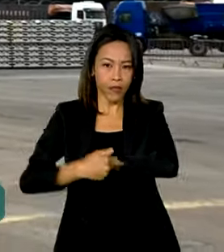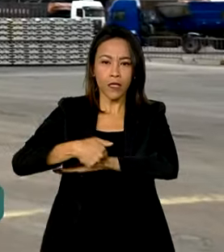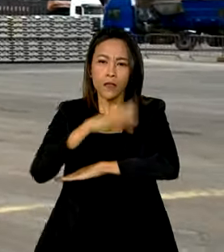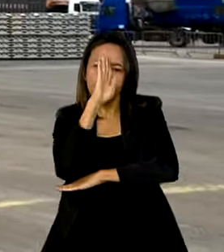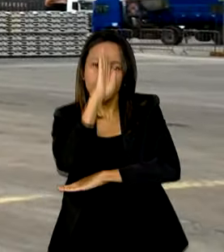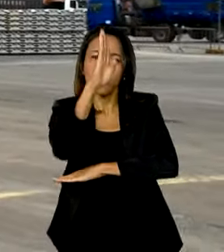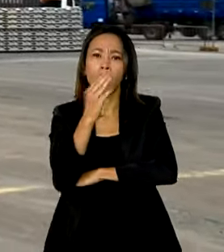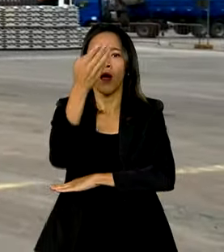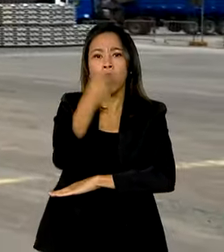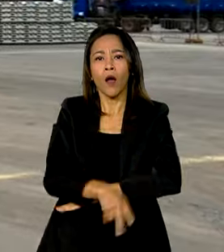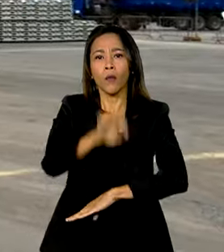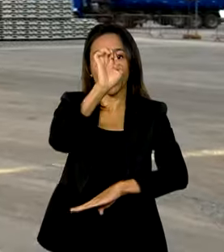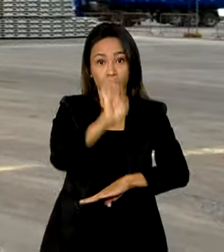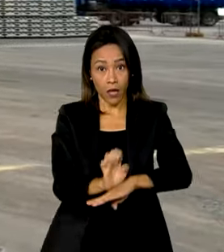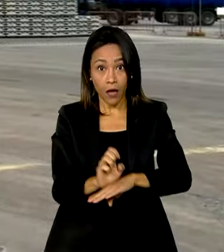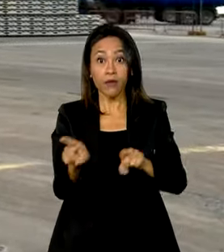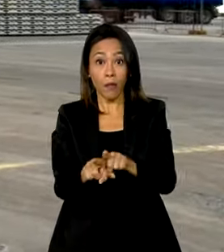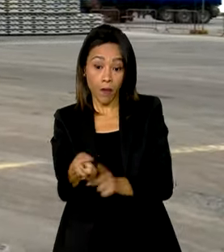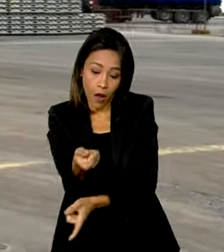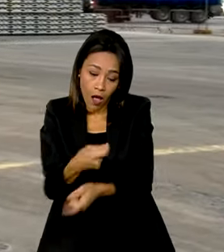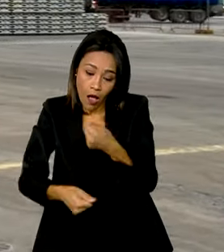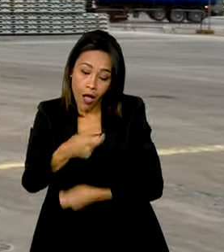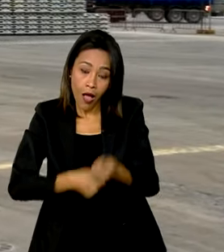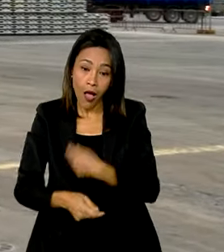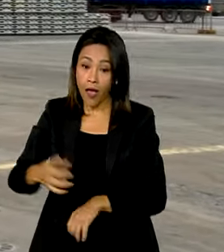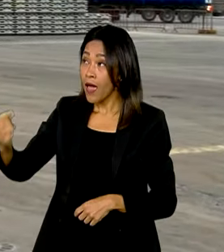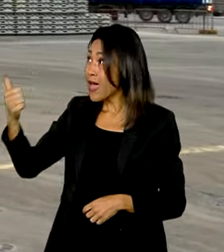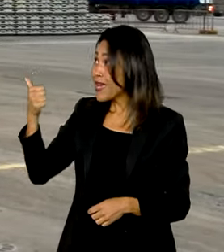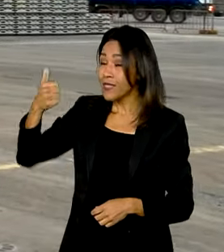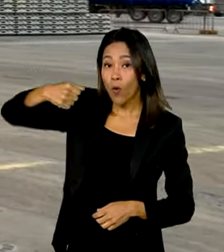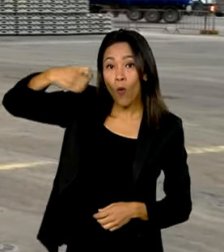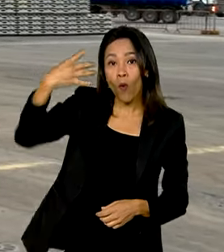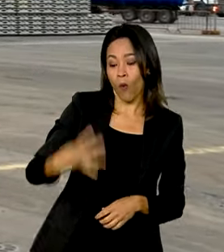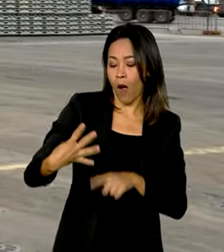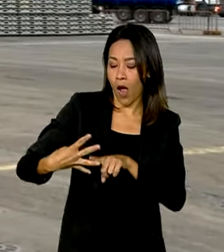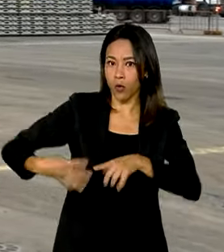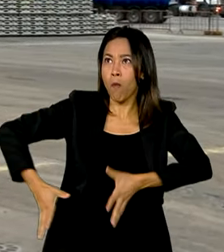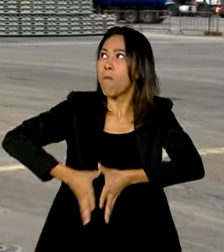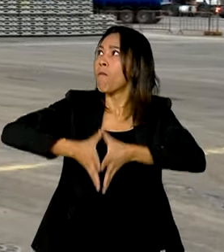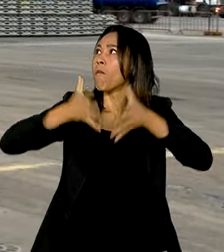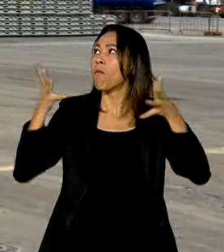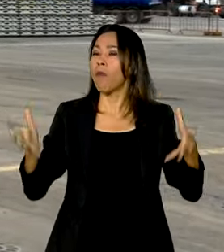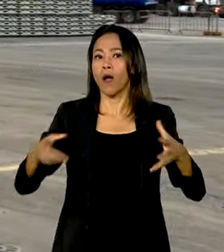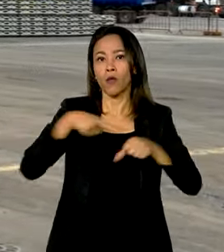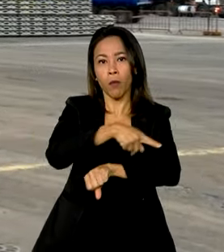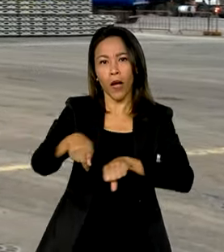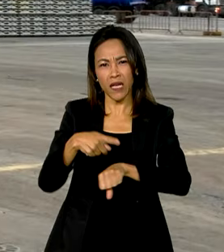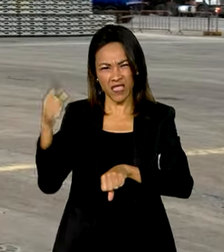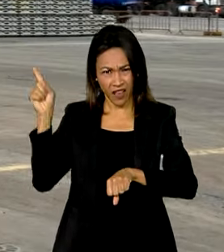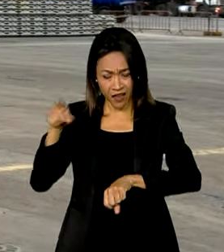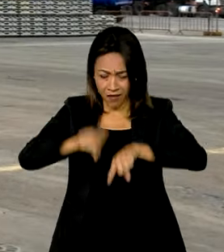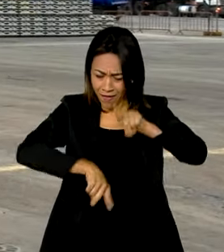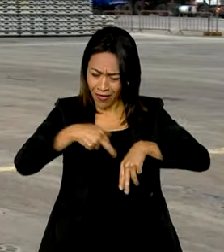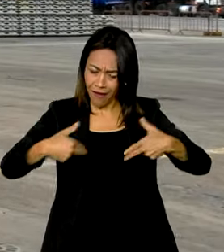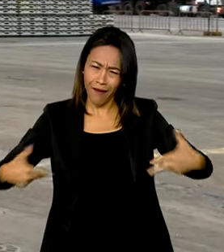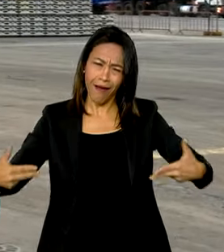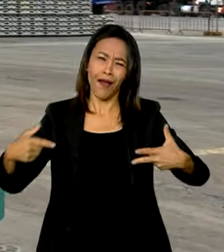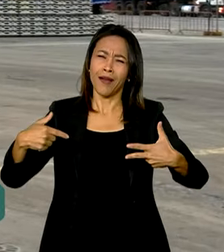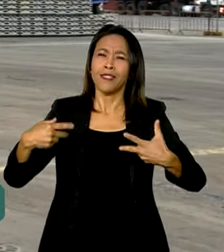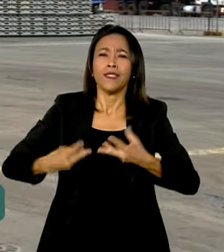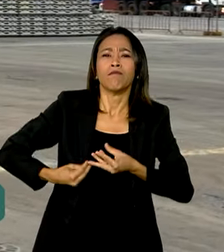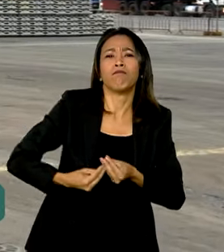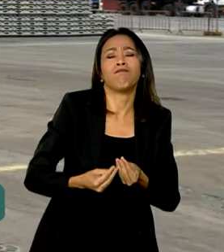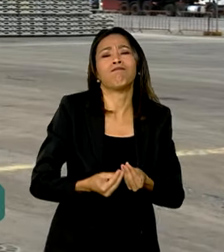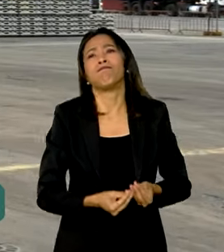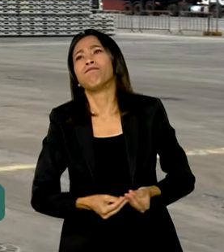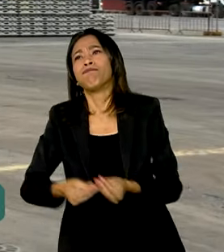estado e a economia. Esse é o quarto maior porto do país. Por aqui, produtos brasileiros abastecem